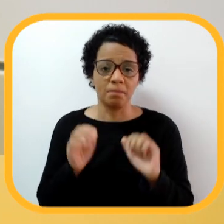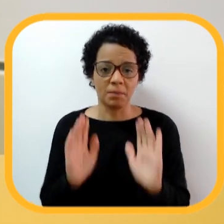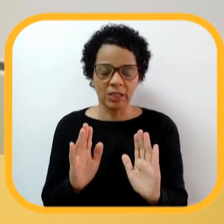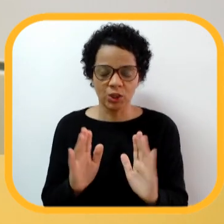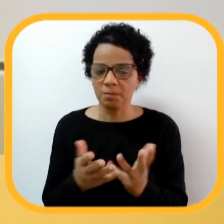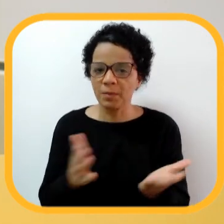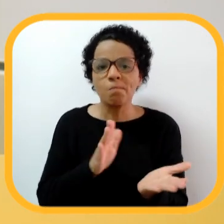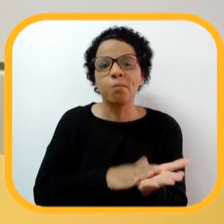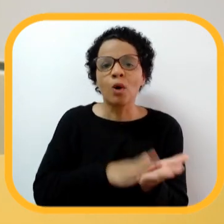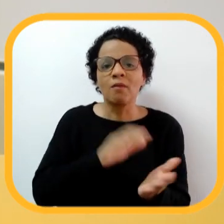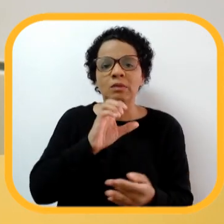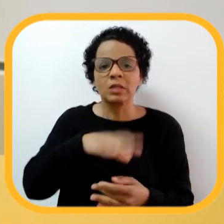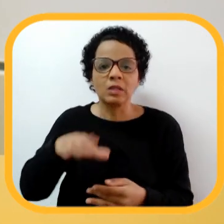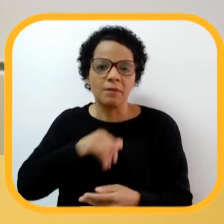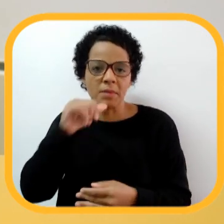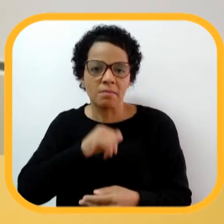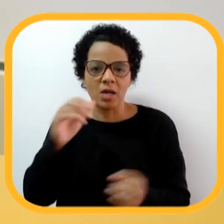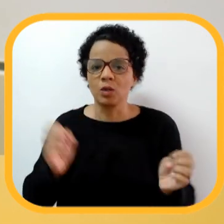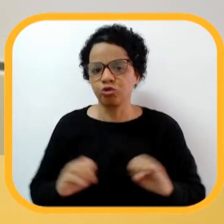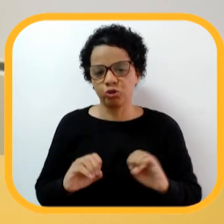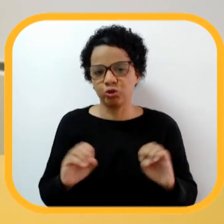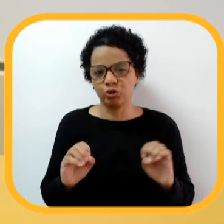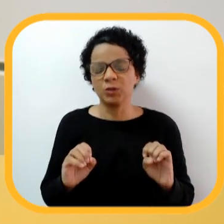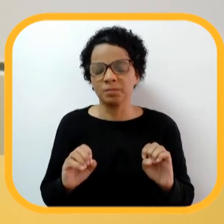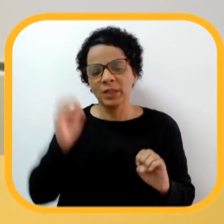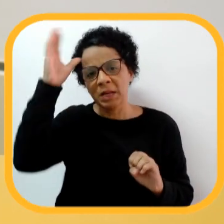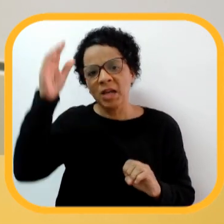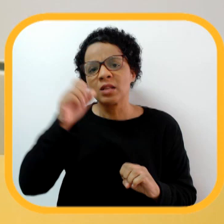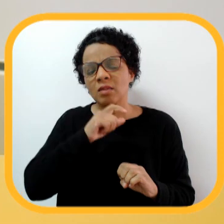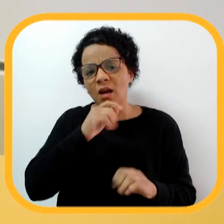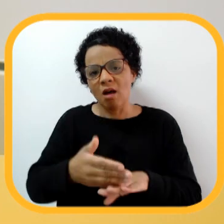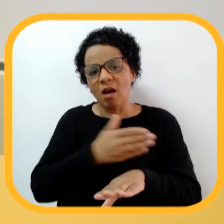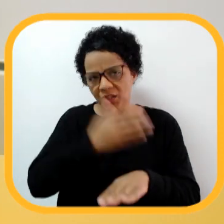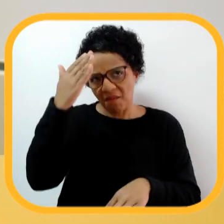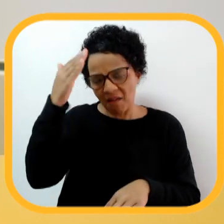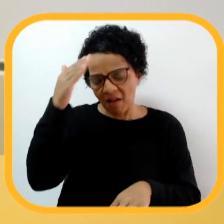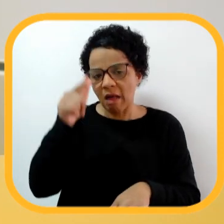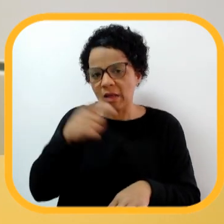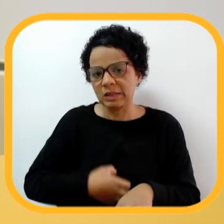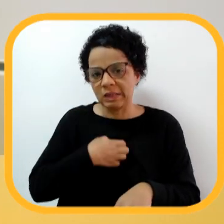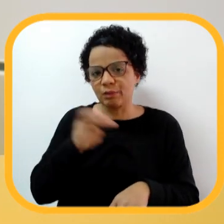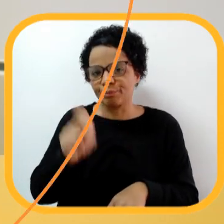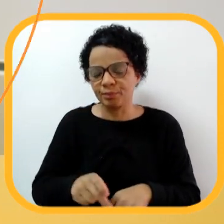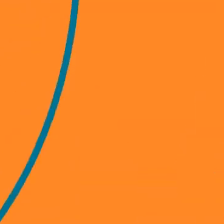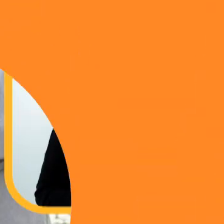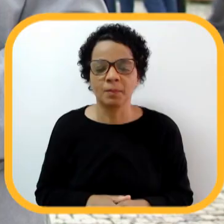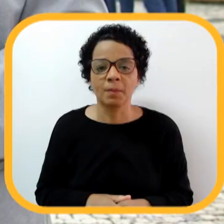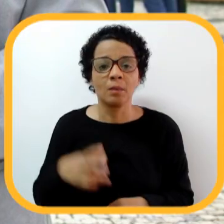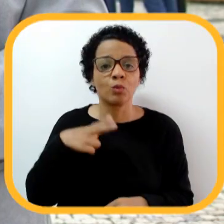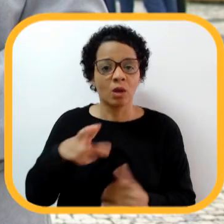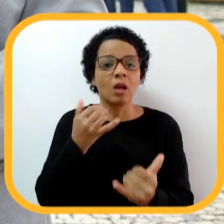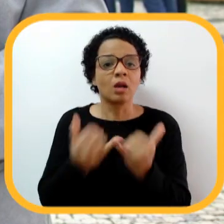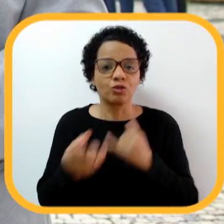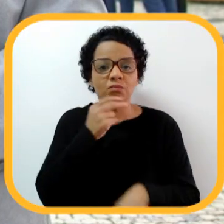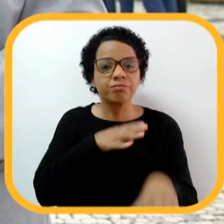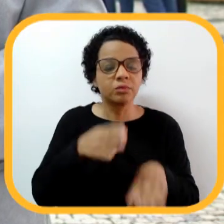abalo. No entanto, ainda não há provas científicas definitivas de que os animais possam prever sismos com precisão. Portugal